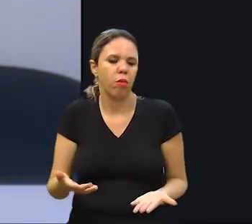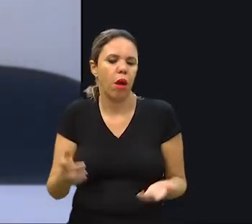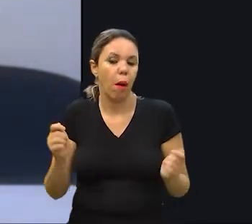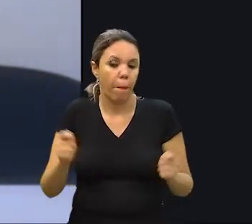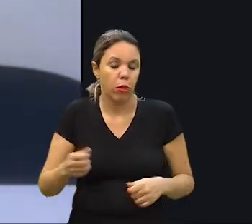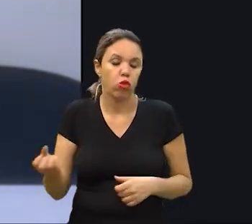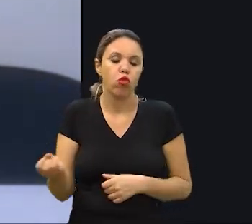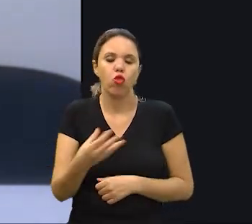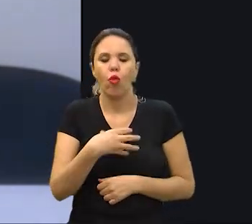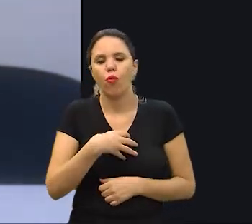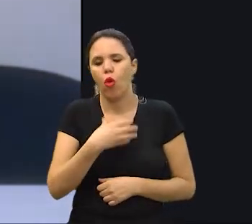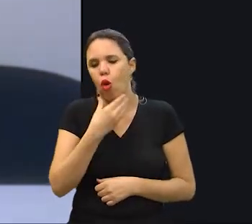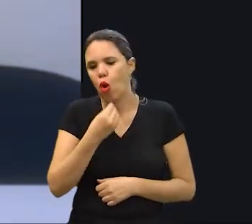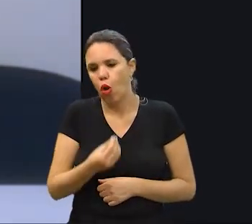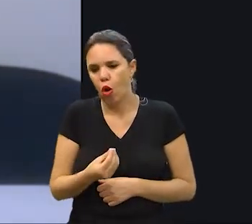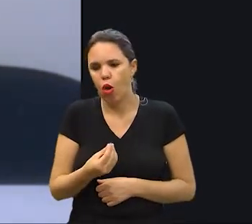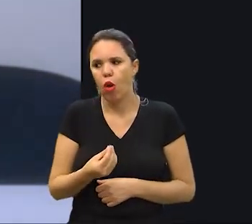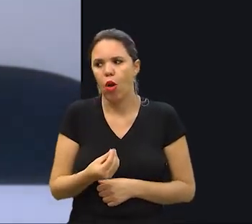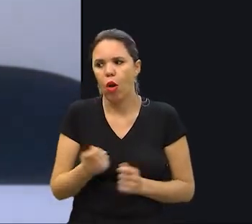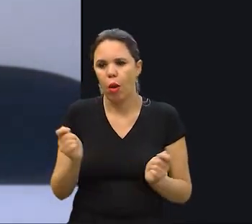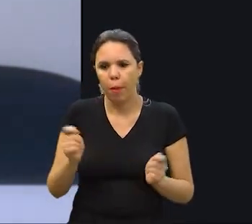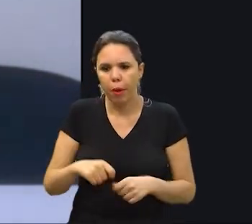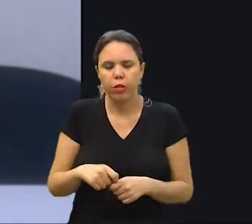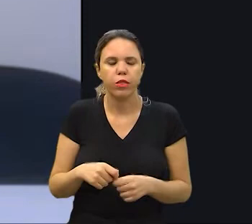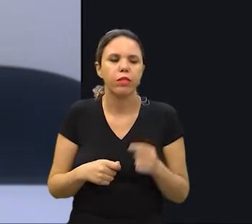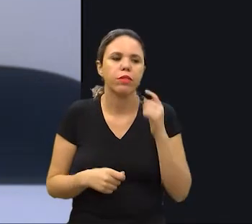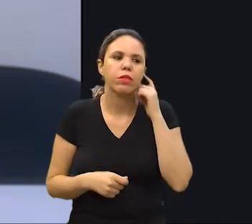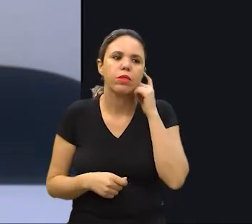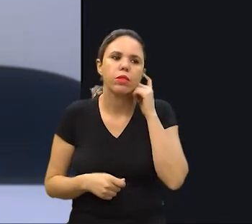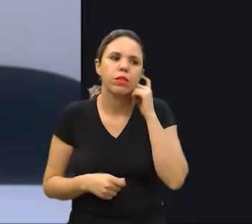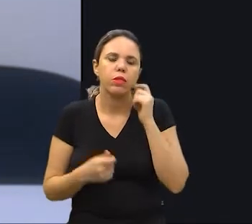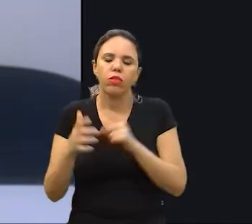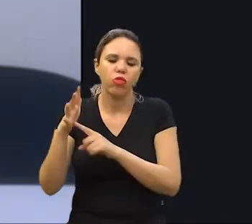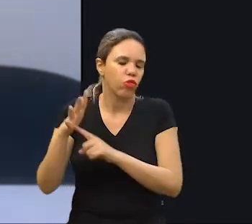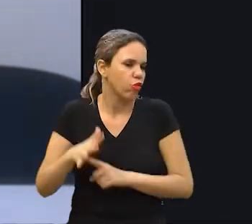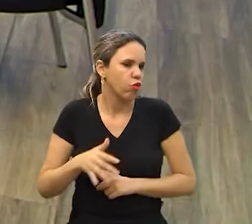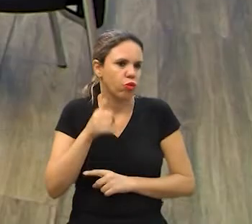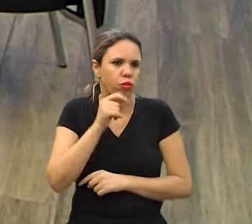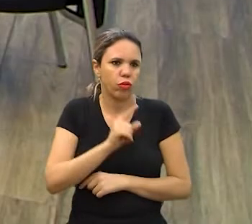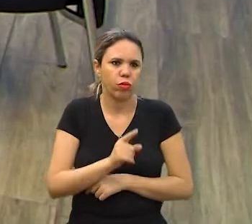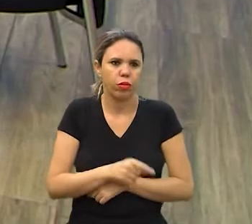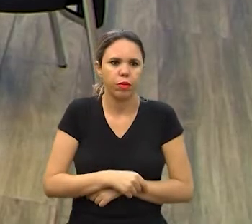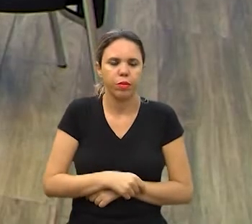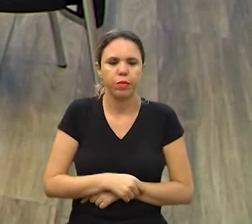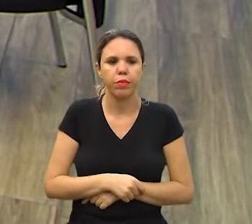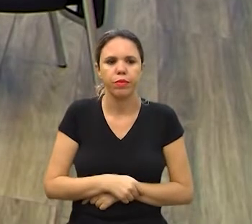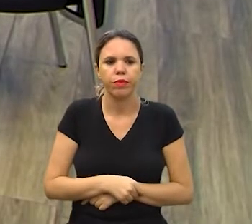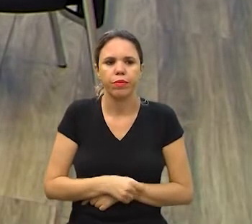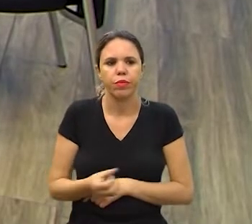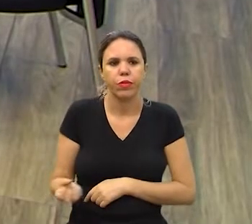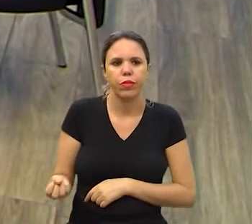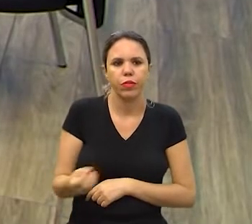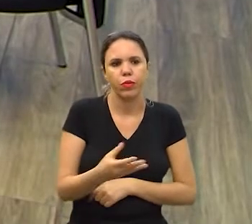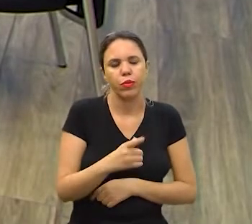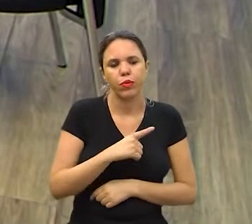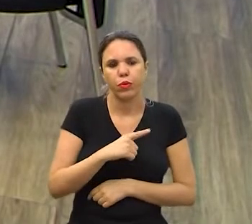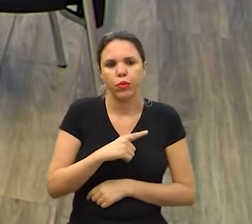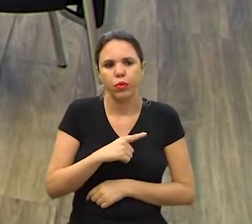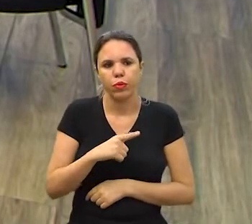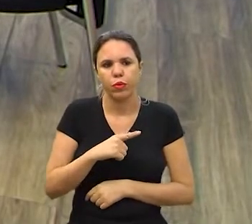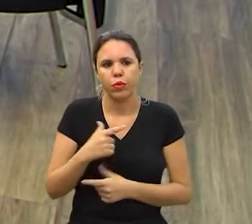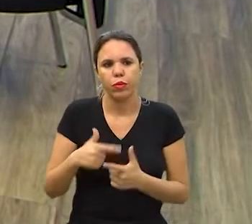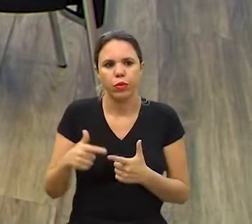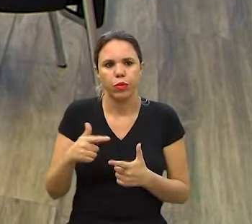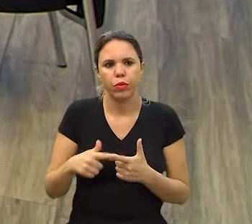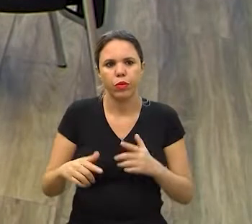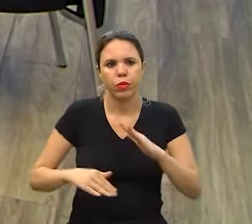possível ser um novo homem, é possível ser um homem sem agredir a mulher. Vereador Major Jaime, recentemente a gente teve